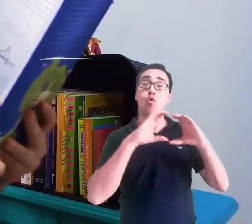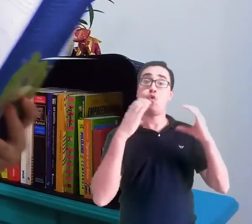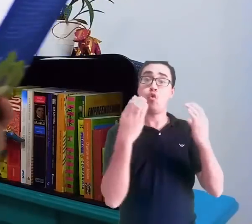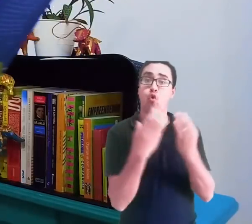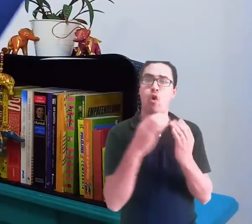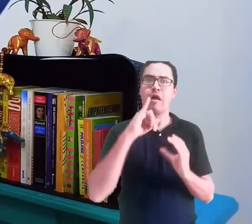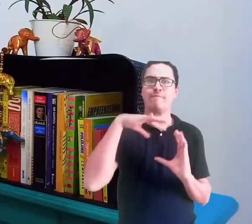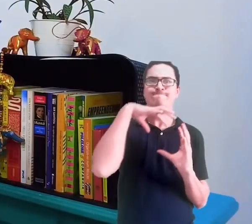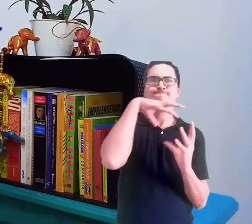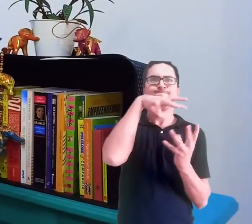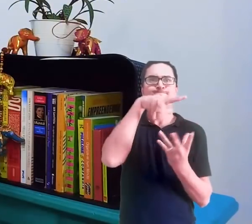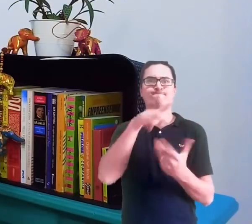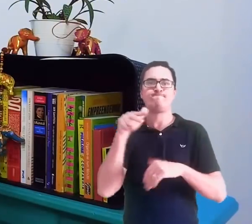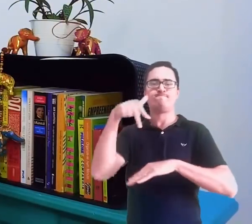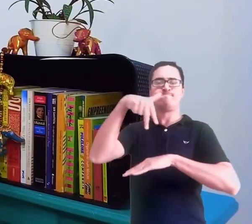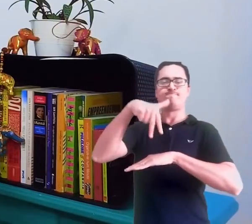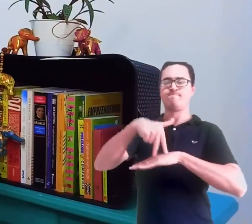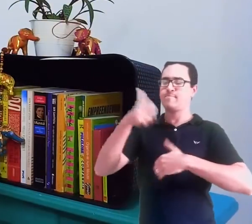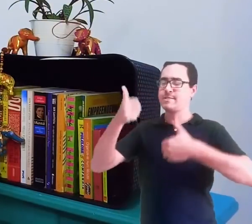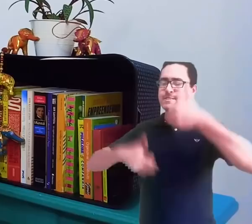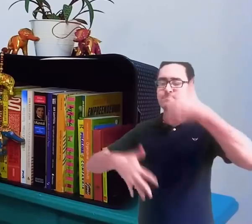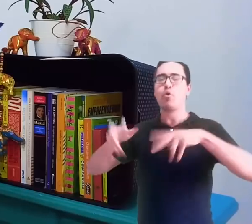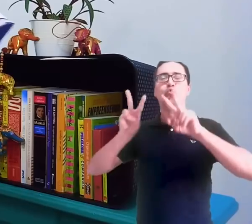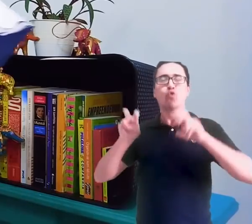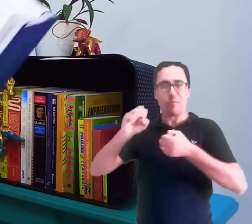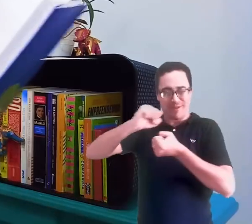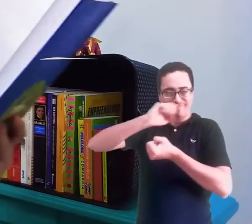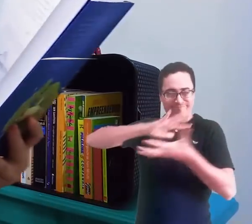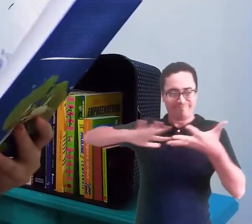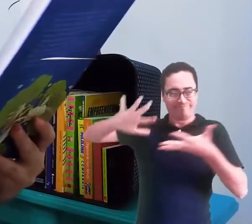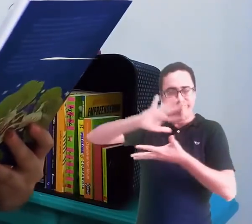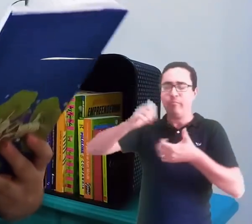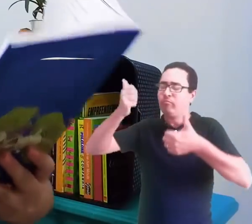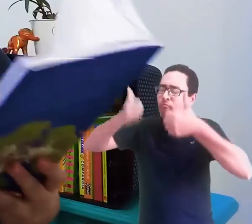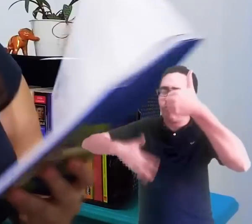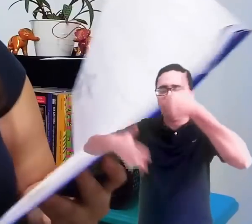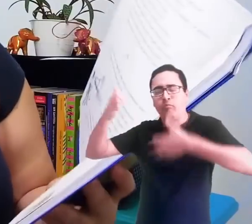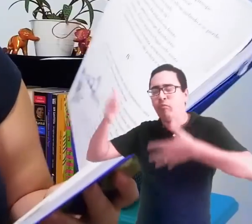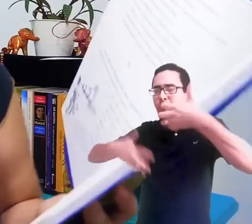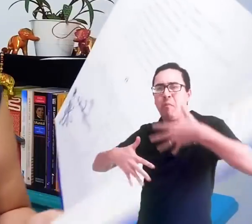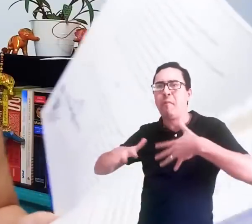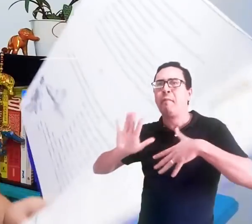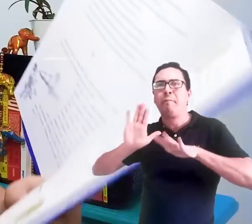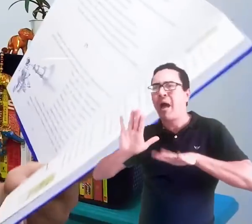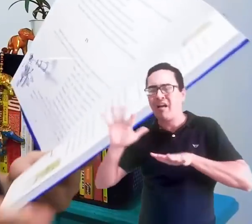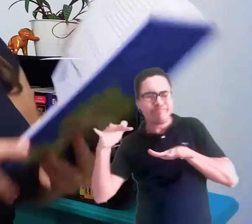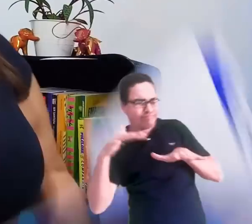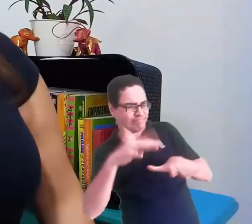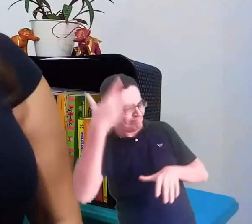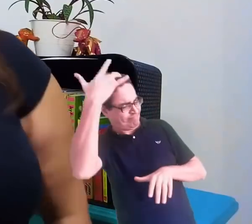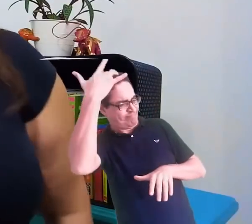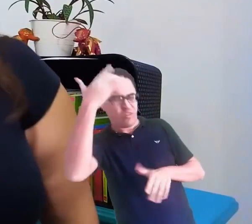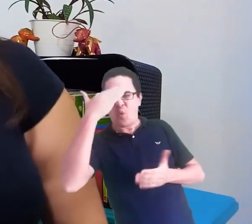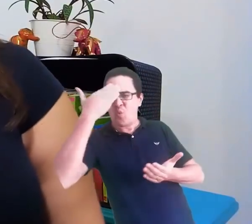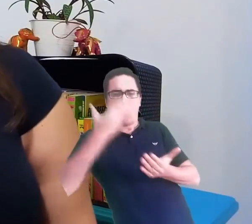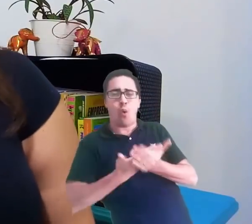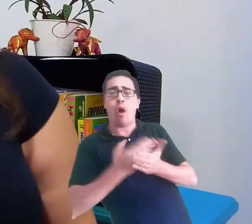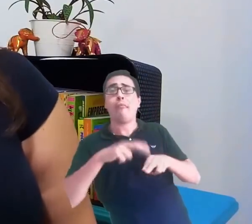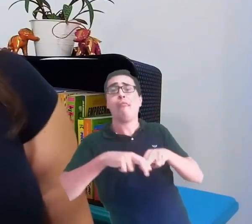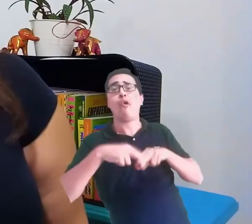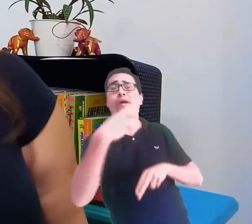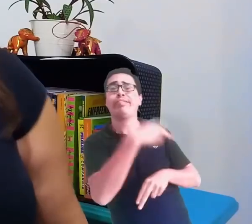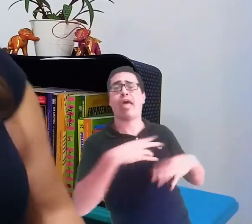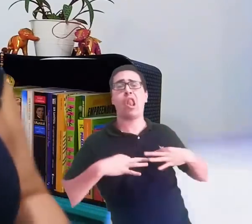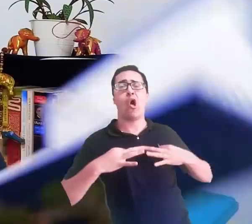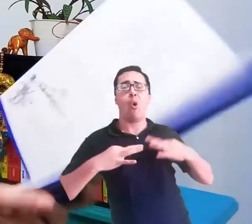internacional de astronomia, mas ninguém acreditou por causa das suas roupas exóticas. Os adultos são sempre assim,